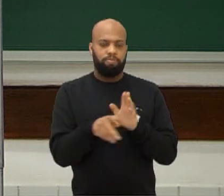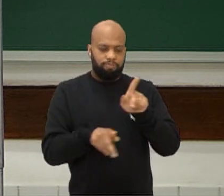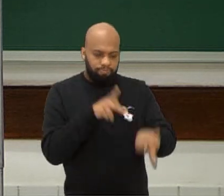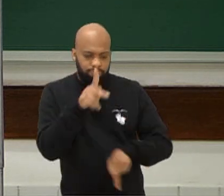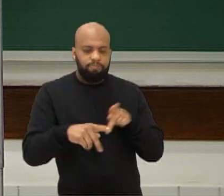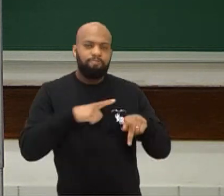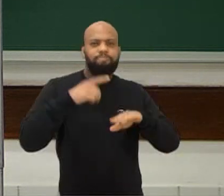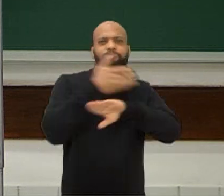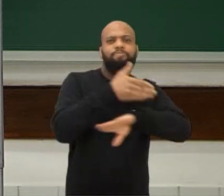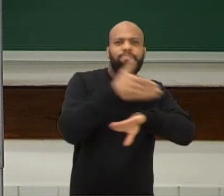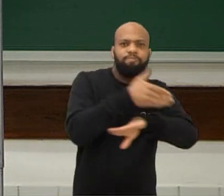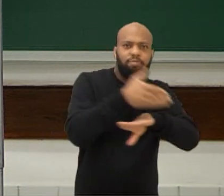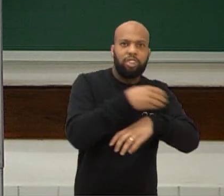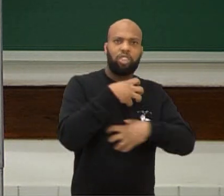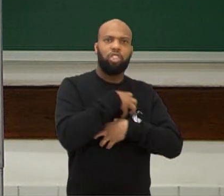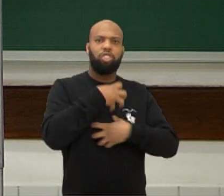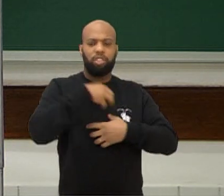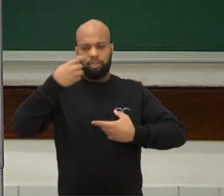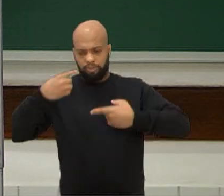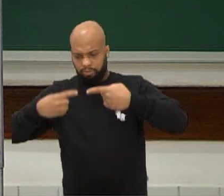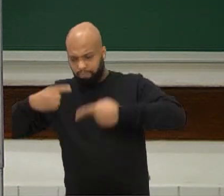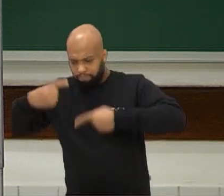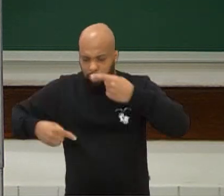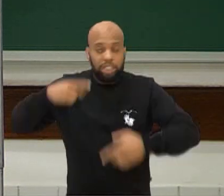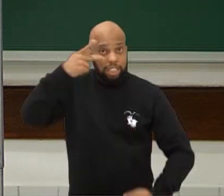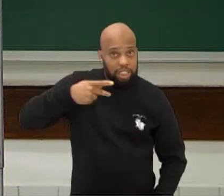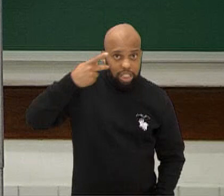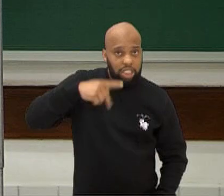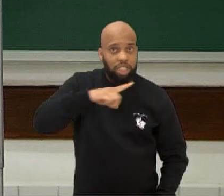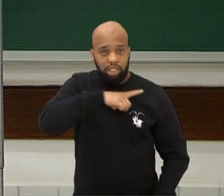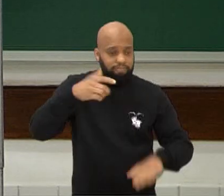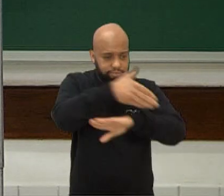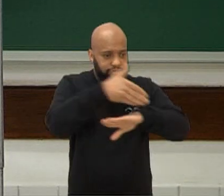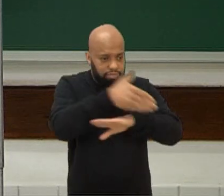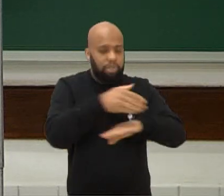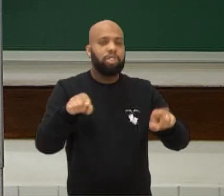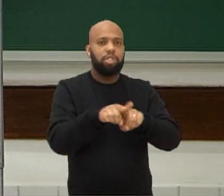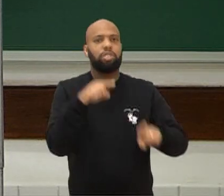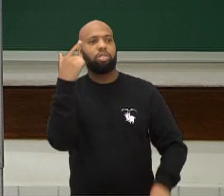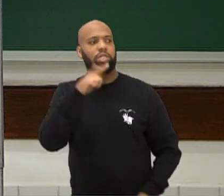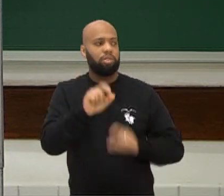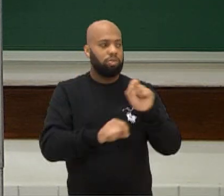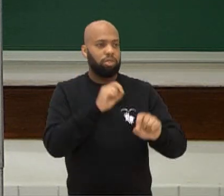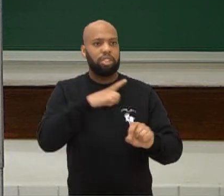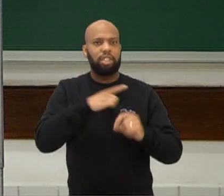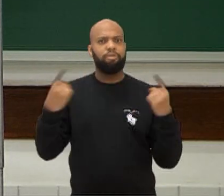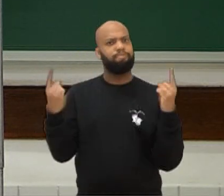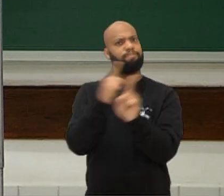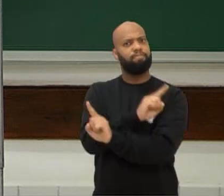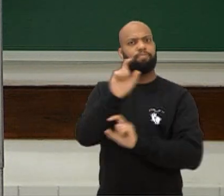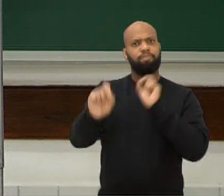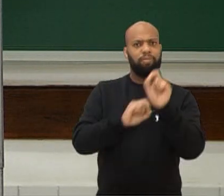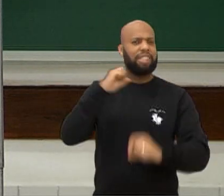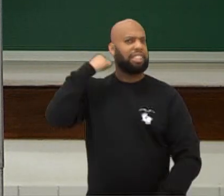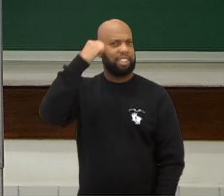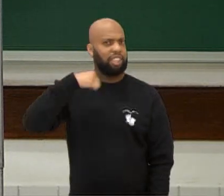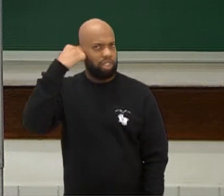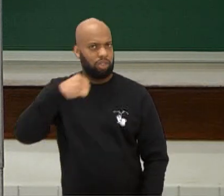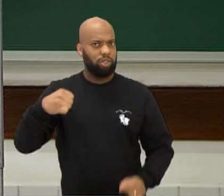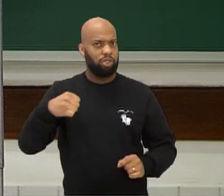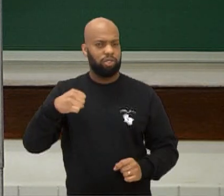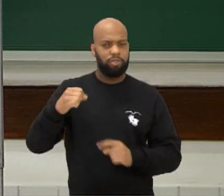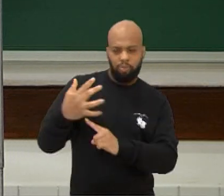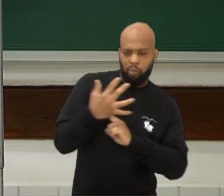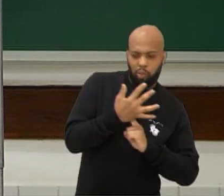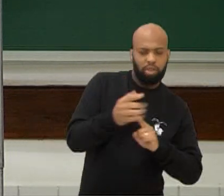que participa politicamente possa ali contradizer muitas vezes o que os senadores estão